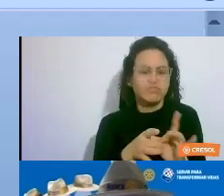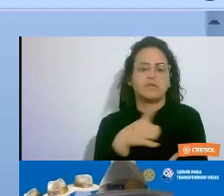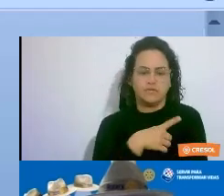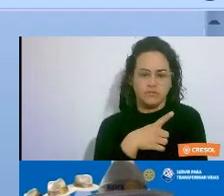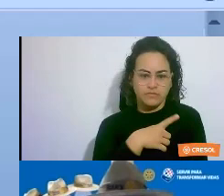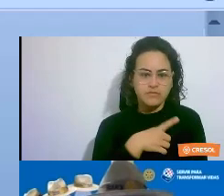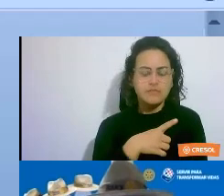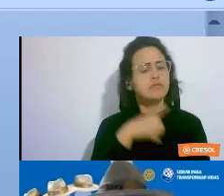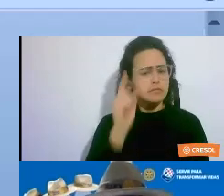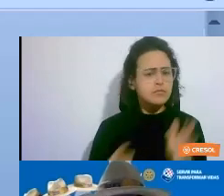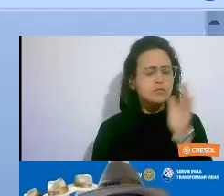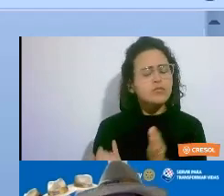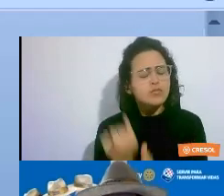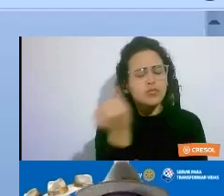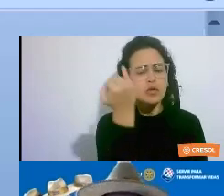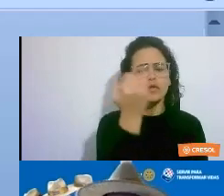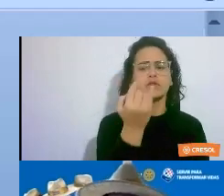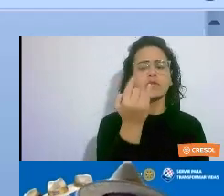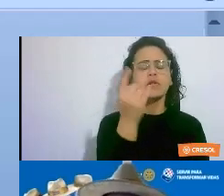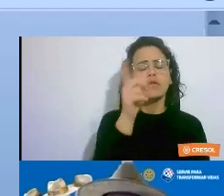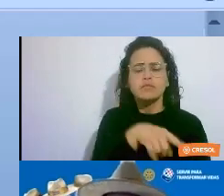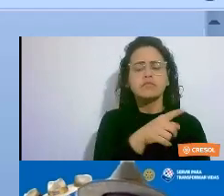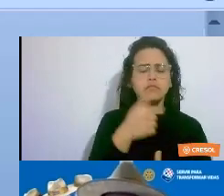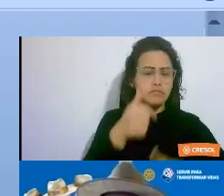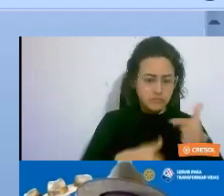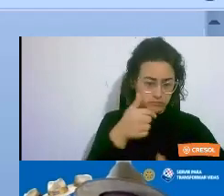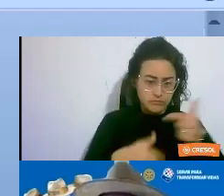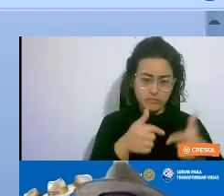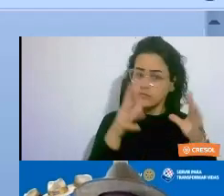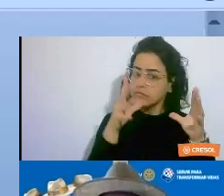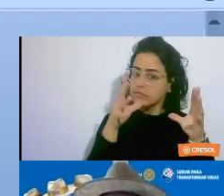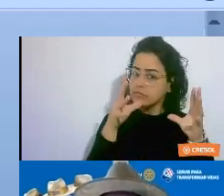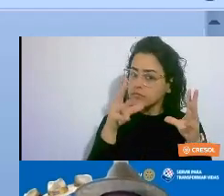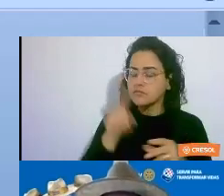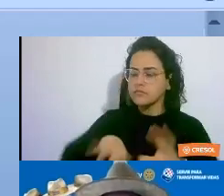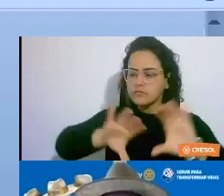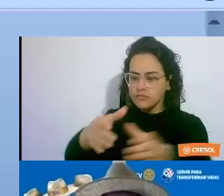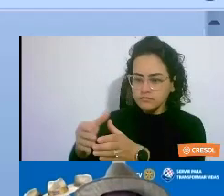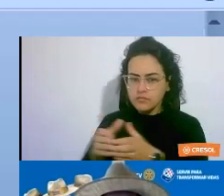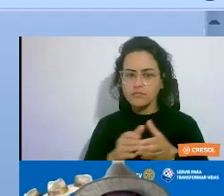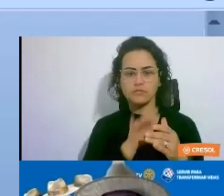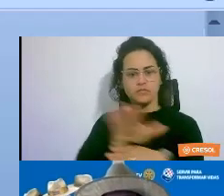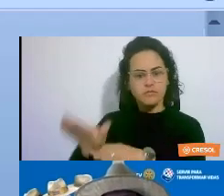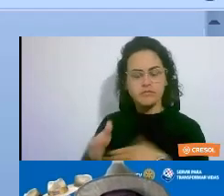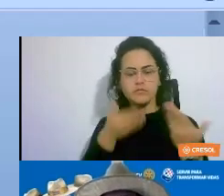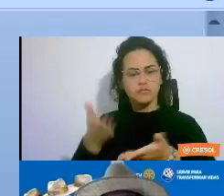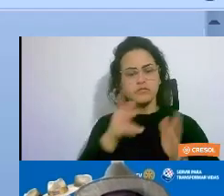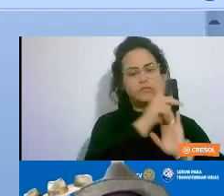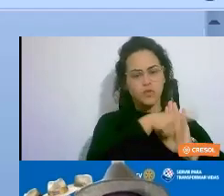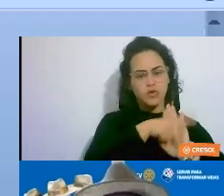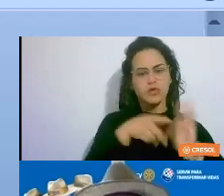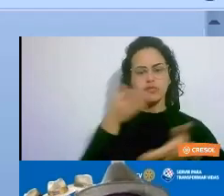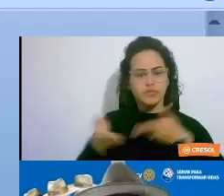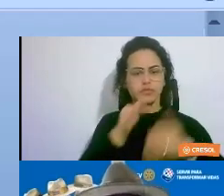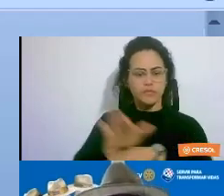né, que visa atender a comunidade com as suas ações e com seus projetos através da